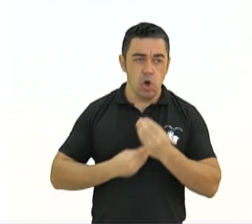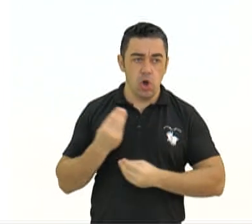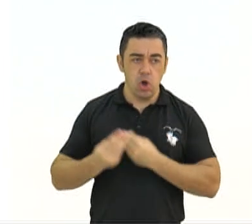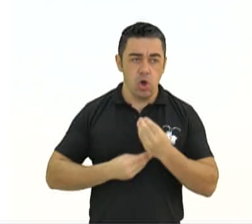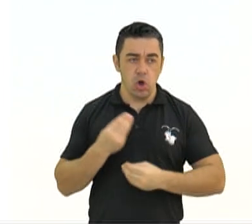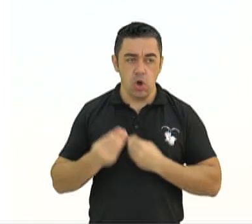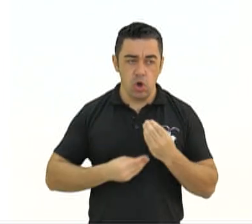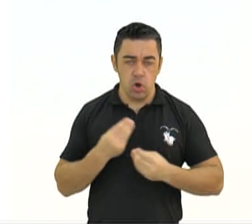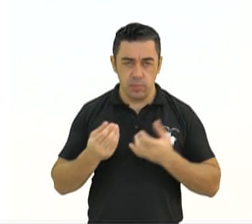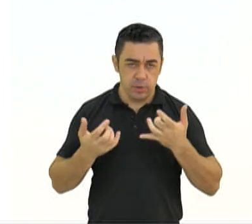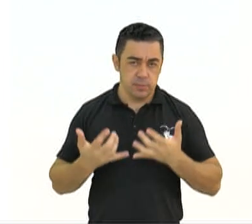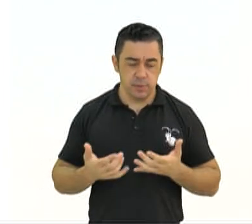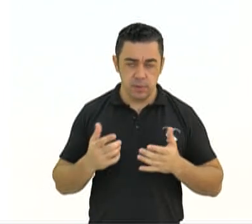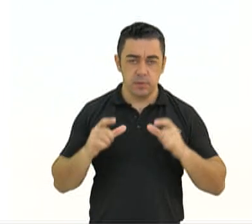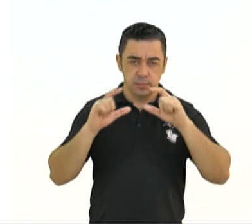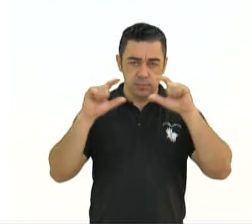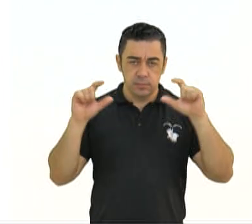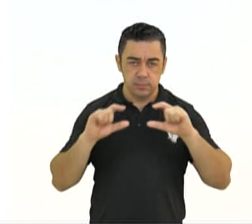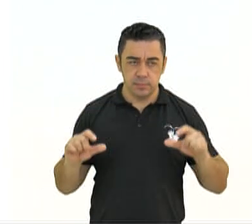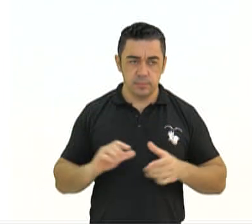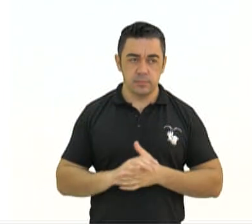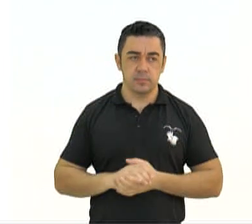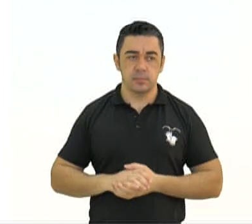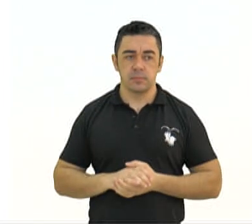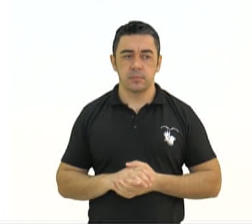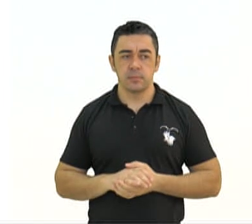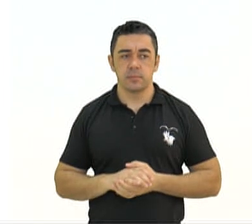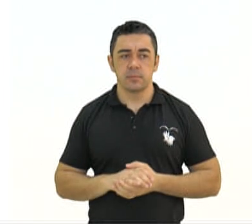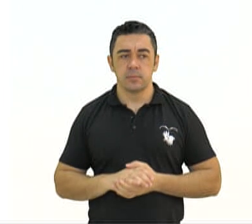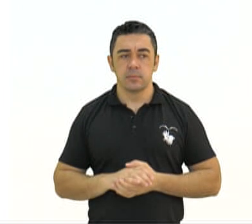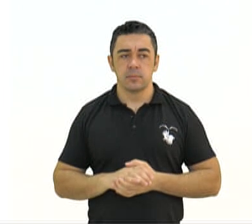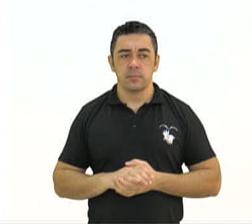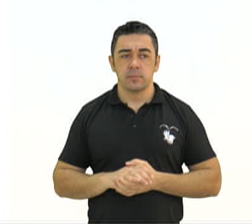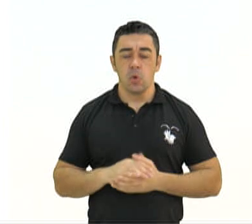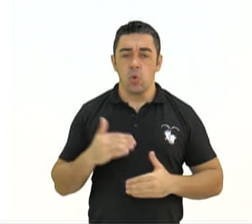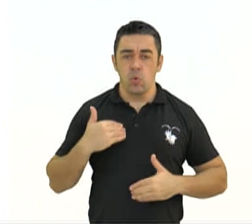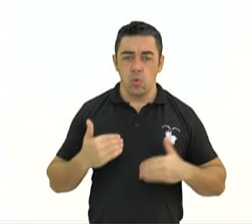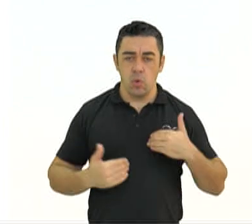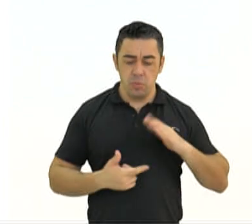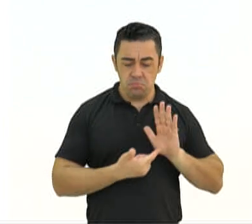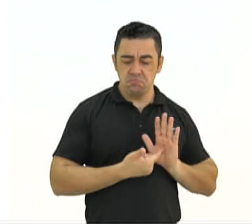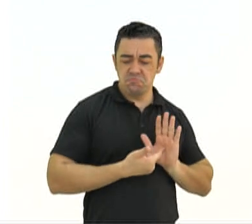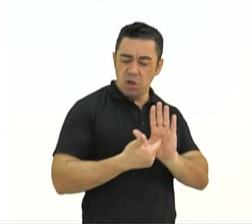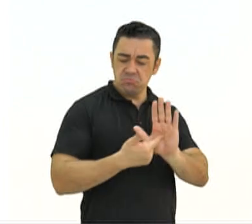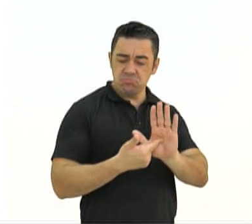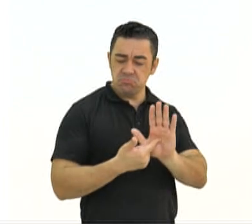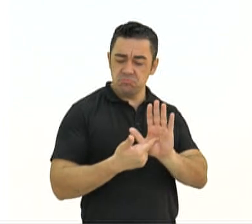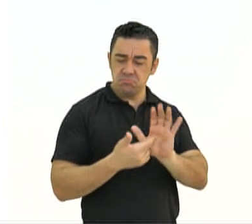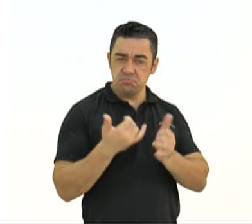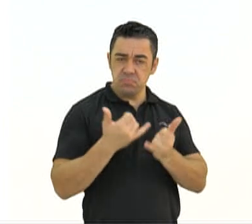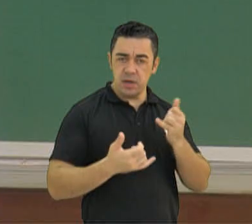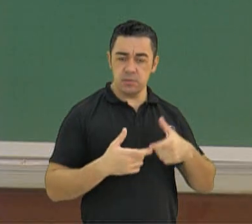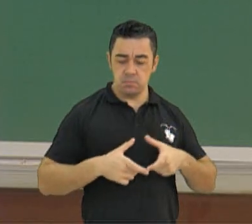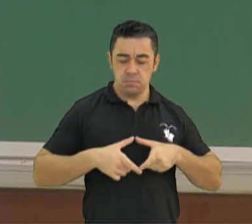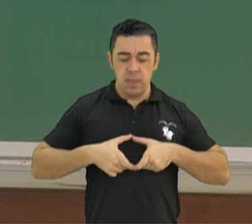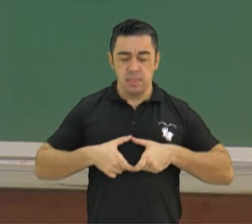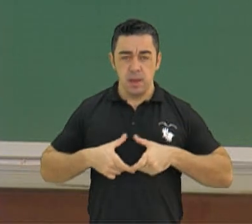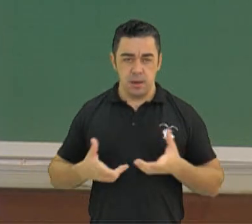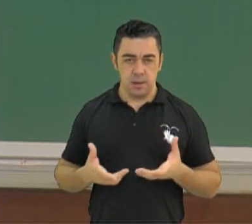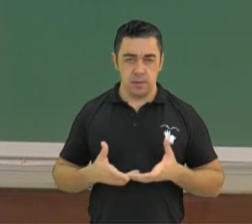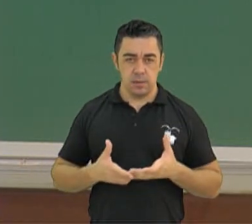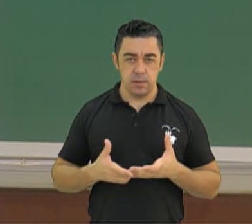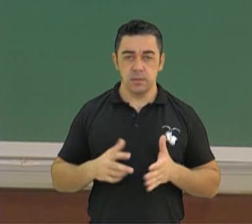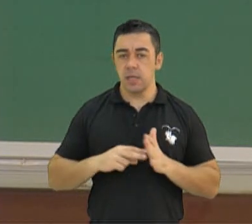que está colocado aqui no slide. E o corpo é exibido como medalha. Medalha entendido como